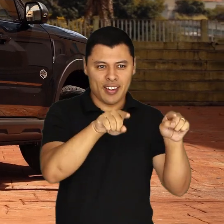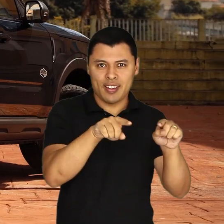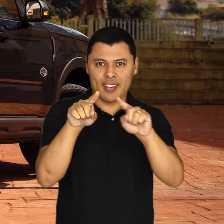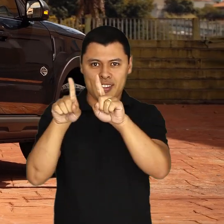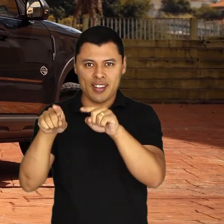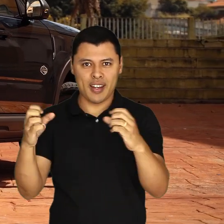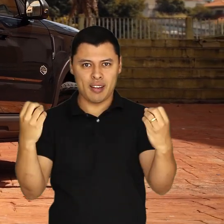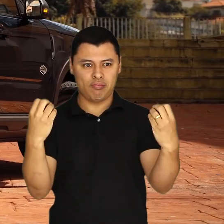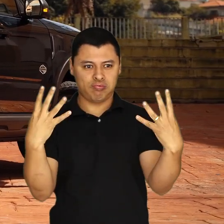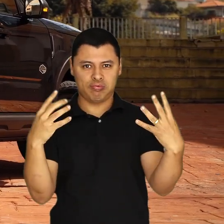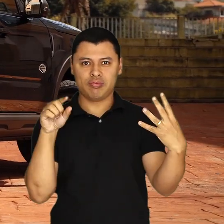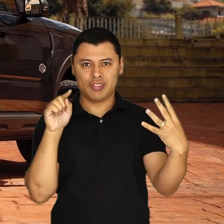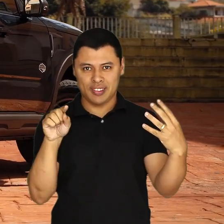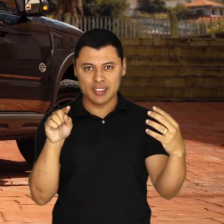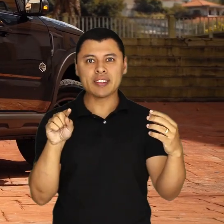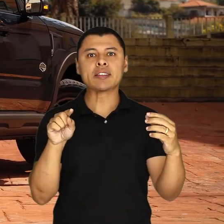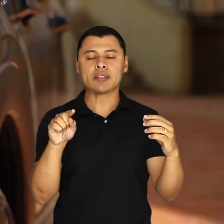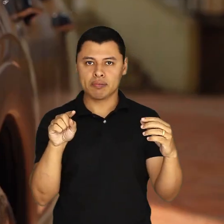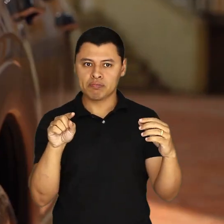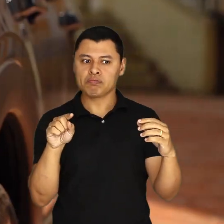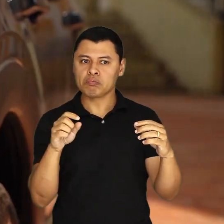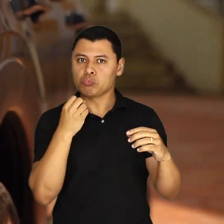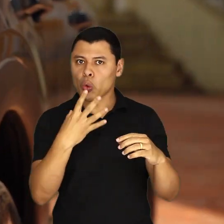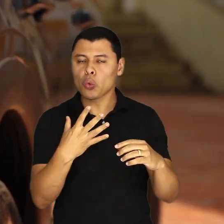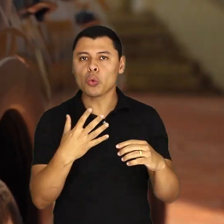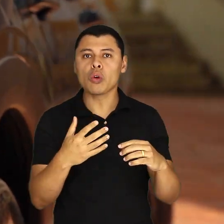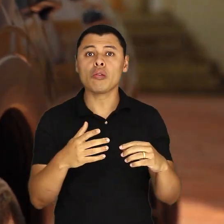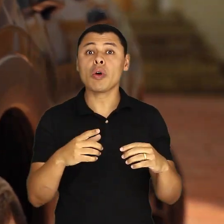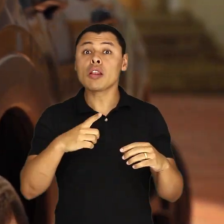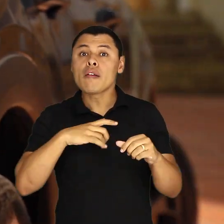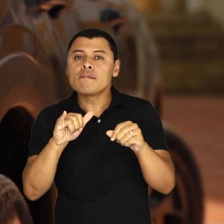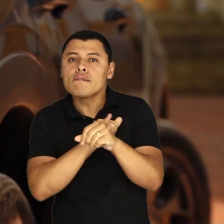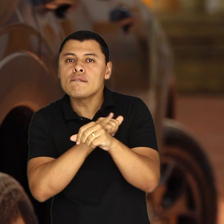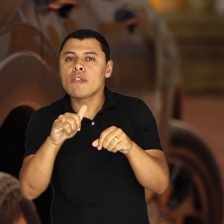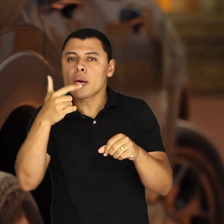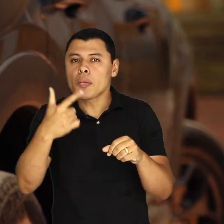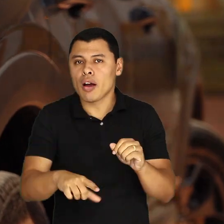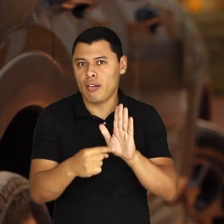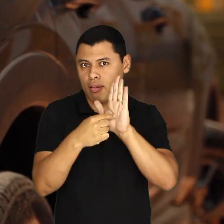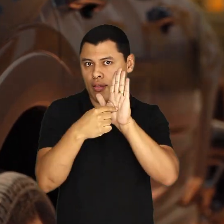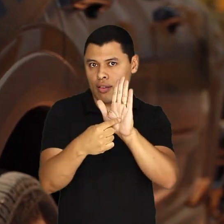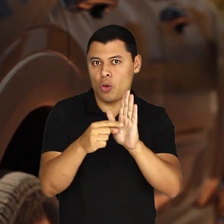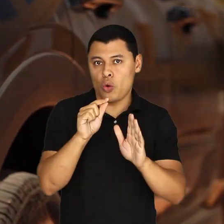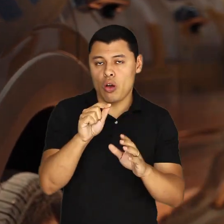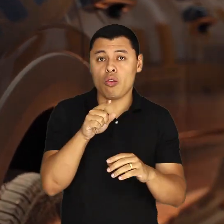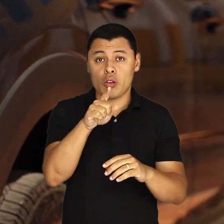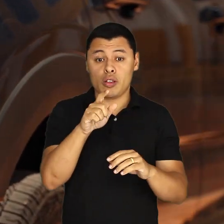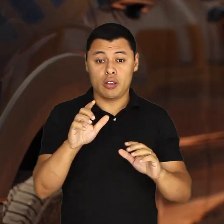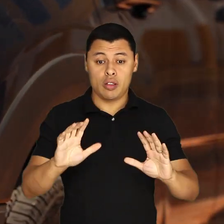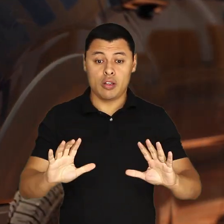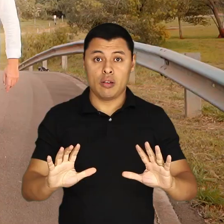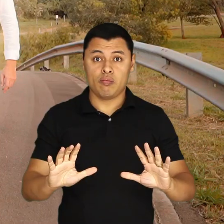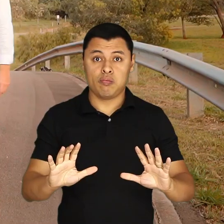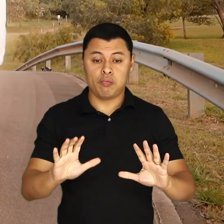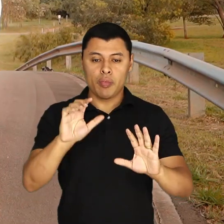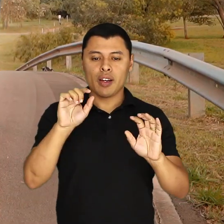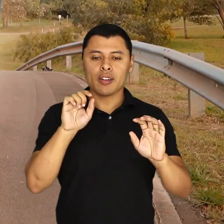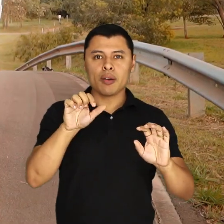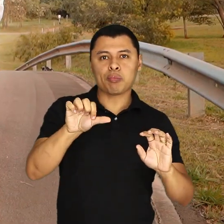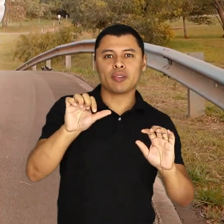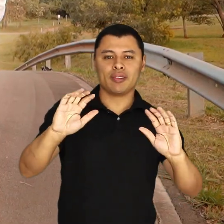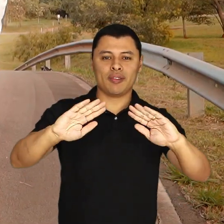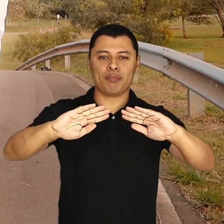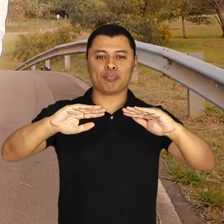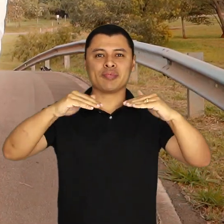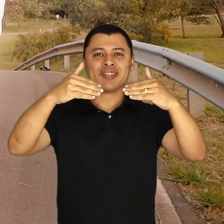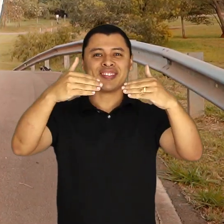na F-150, por exemplo, então a gente tem um elemento bem sólido aqui. Mas tem algumas coisas interessantes para mostrar aqui. Por exemplo, você consegue abrir